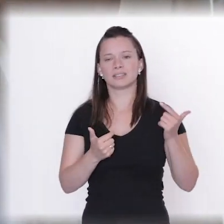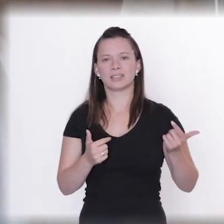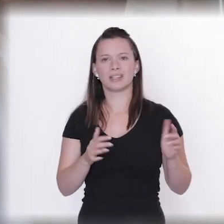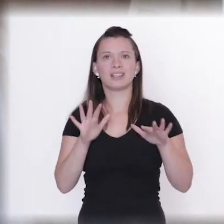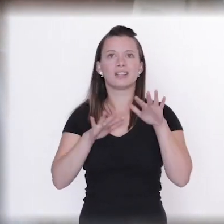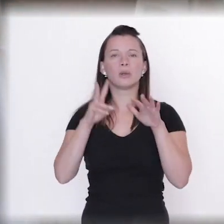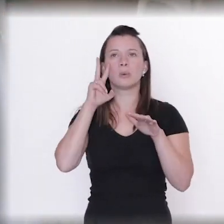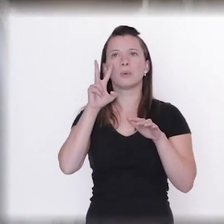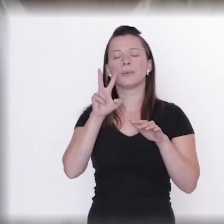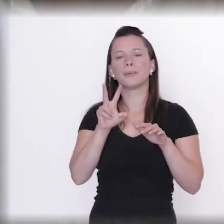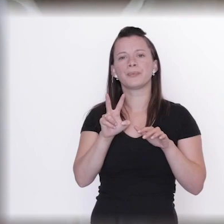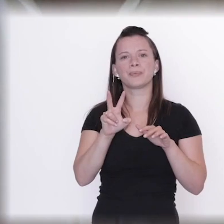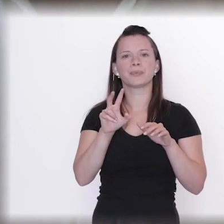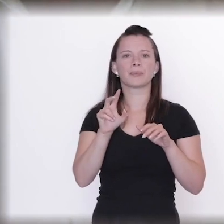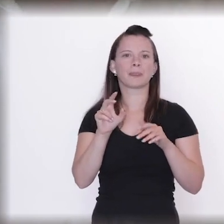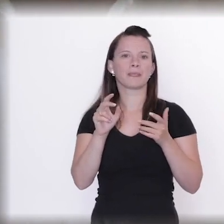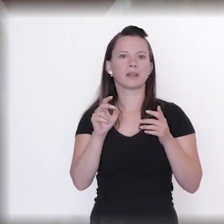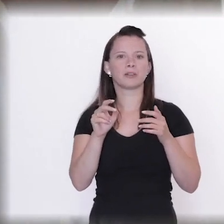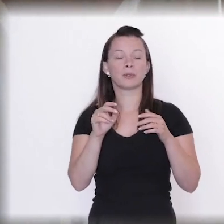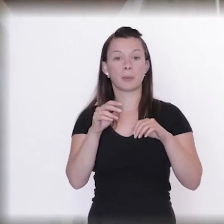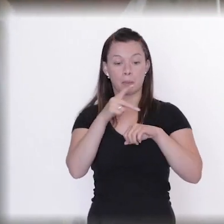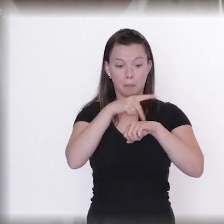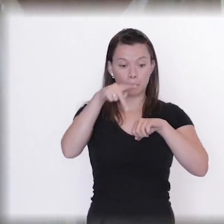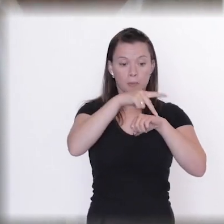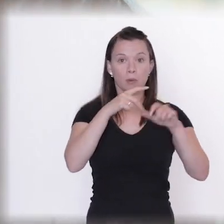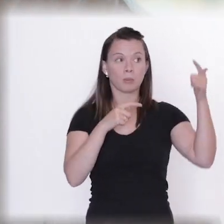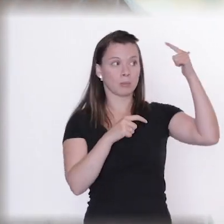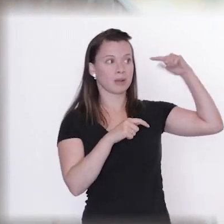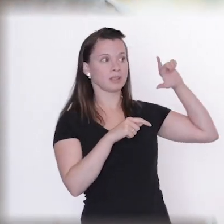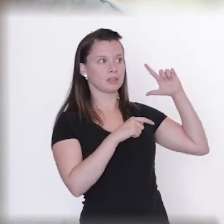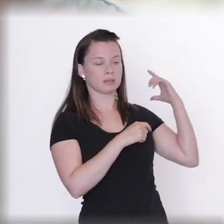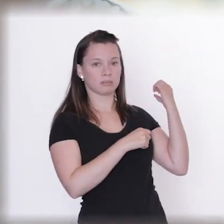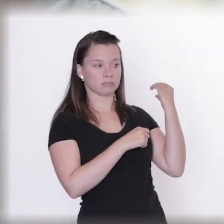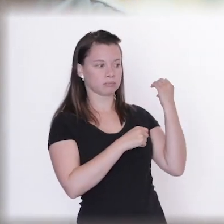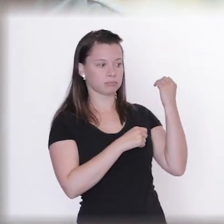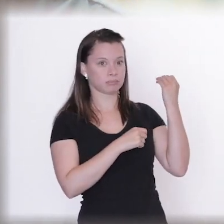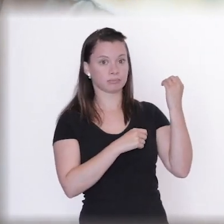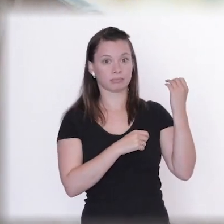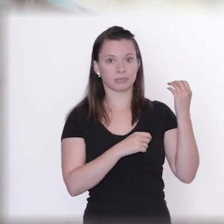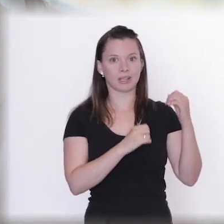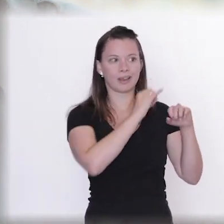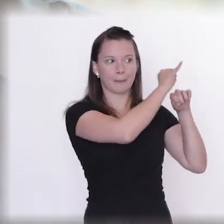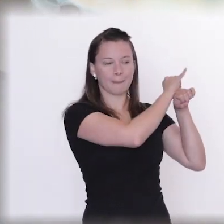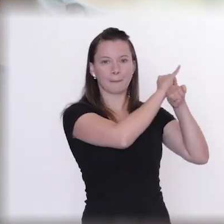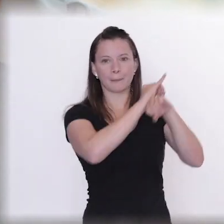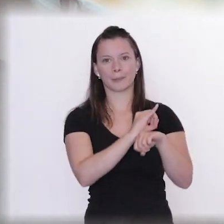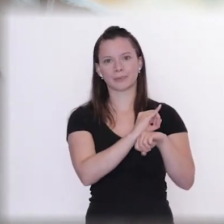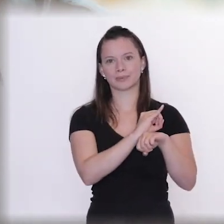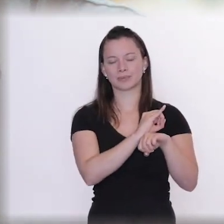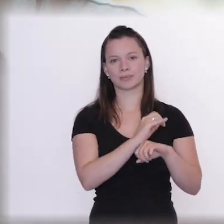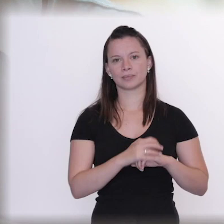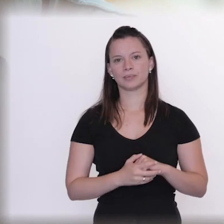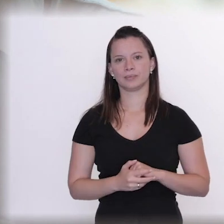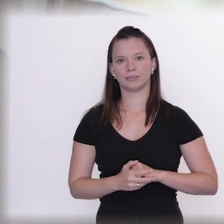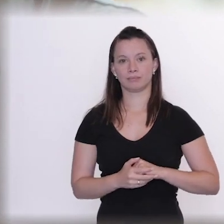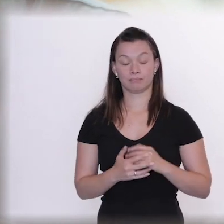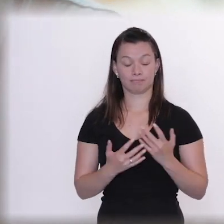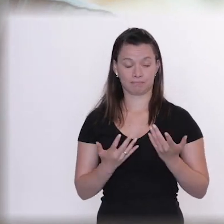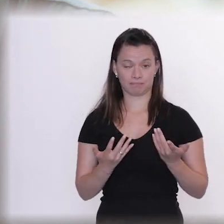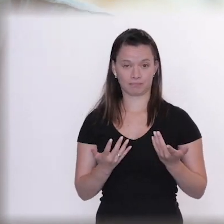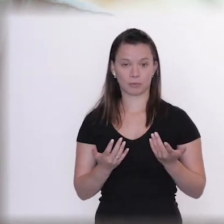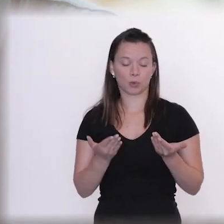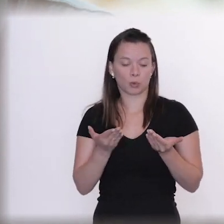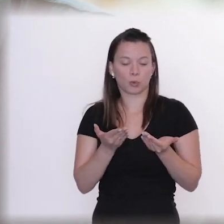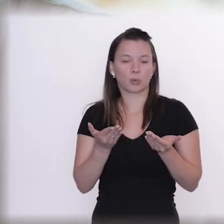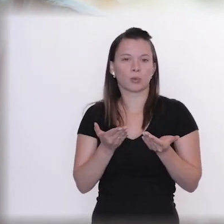olhar ao que é estrangeiro, né? A modelos importados, vamos dizer assim, né? Isso é uma coisa que